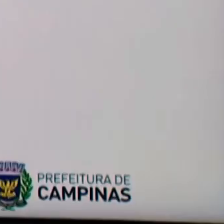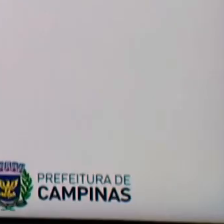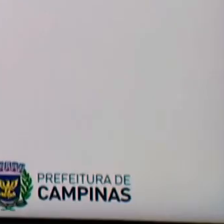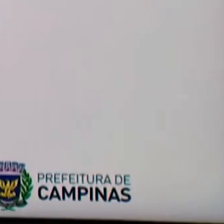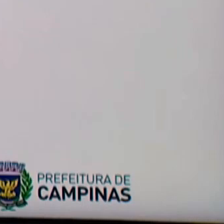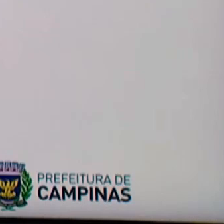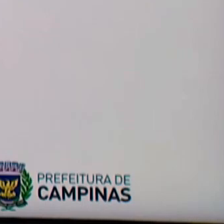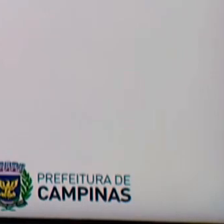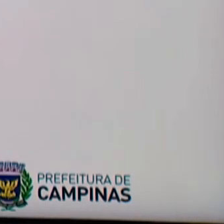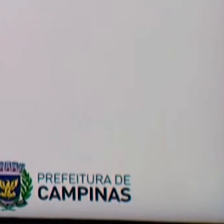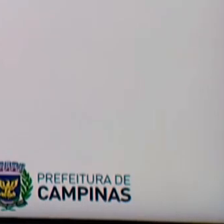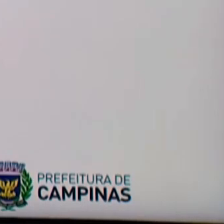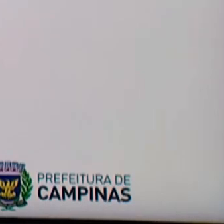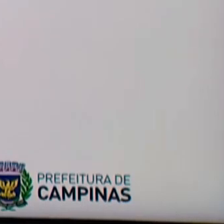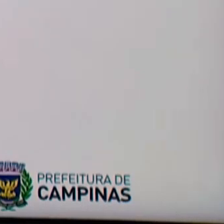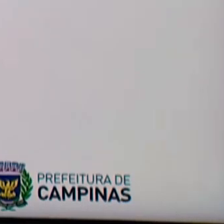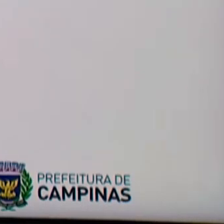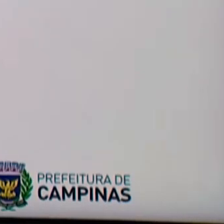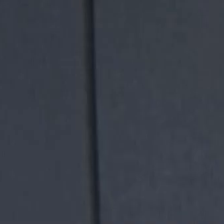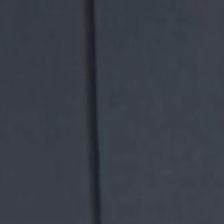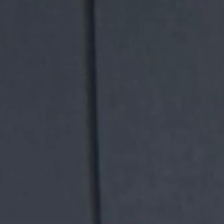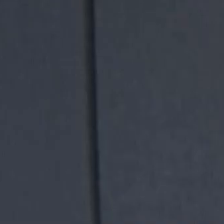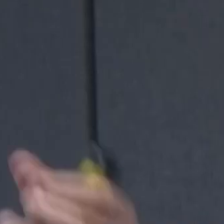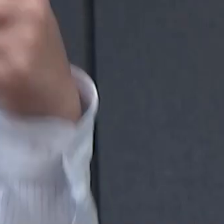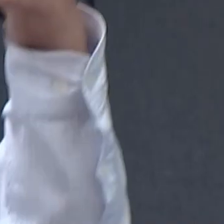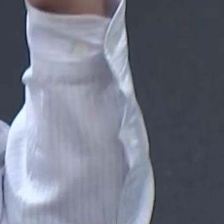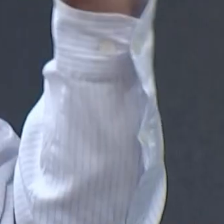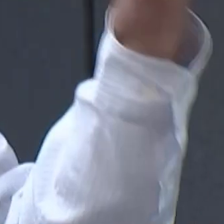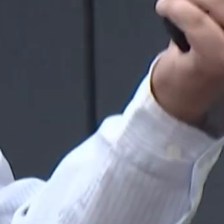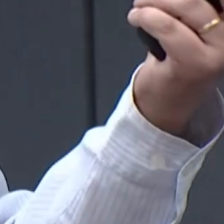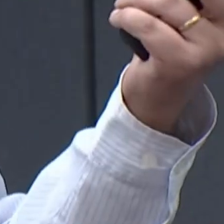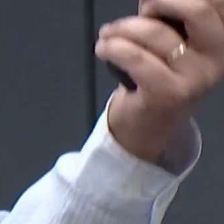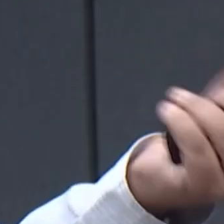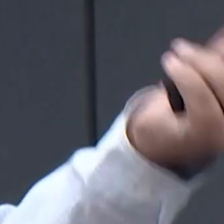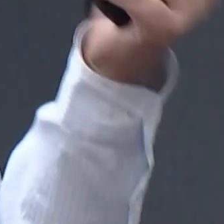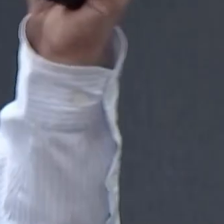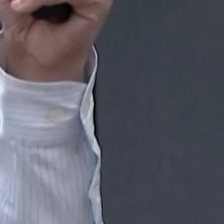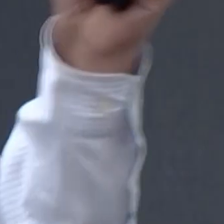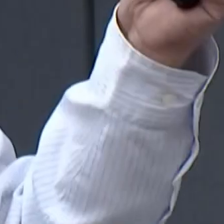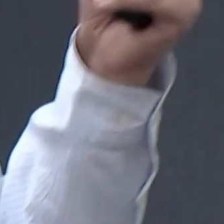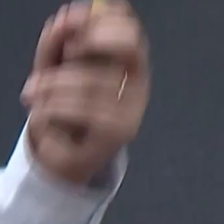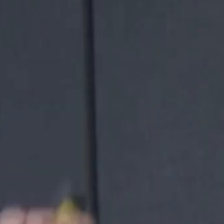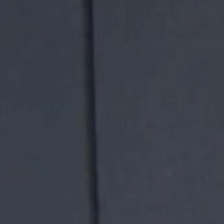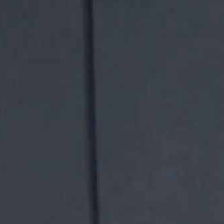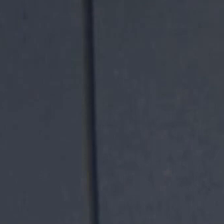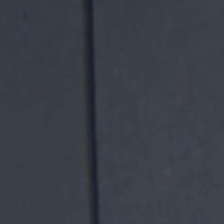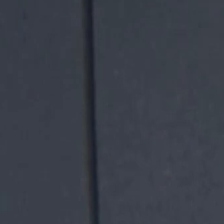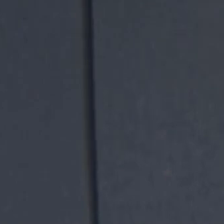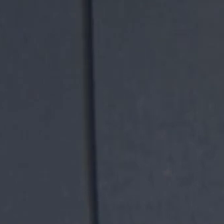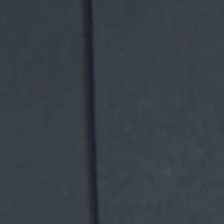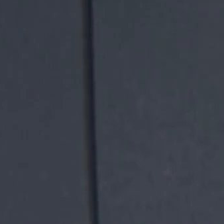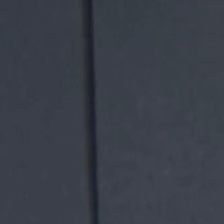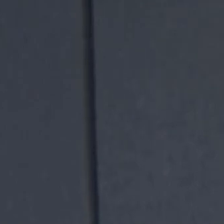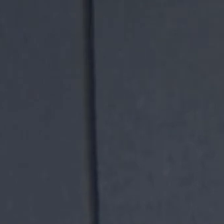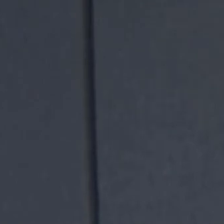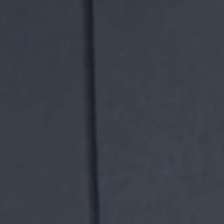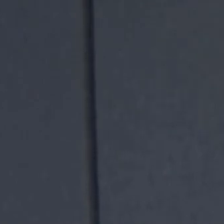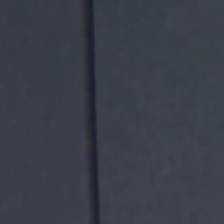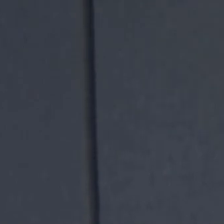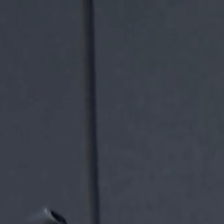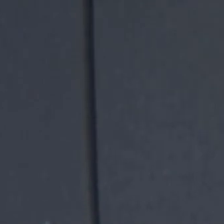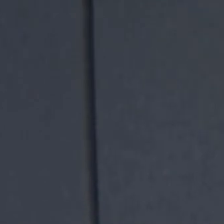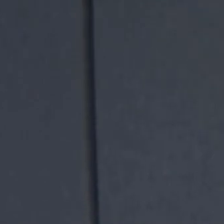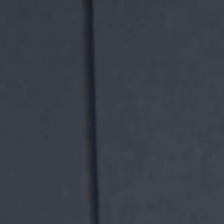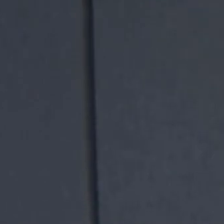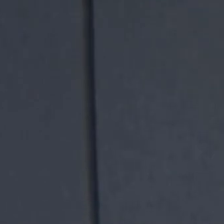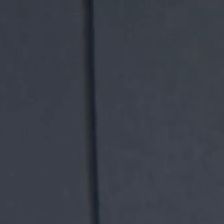ausências para pacientes aptos a comparecer. Alcançando dos 291, 150 usuários respondendo às